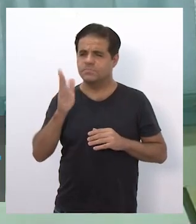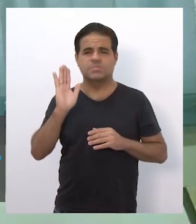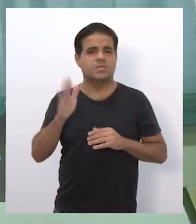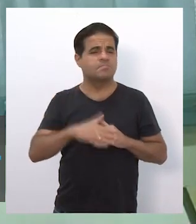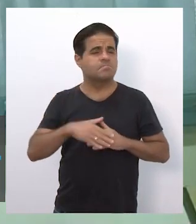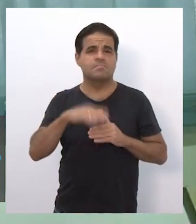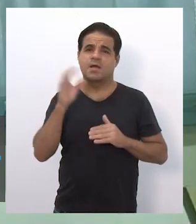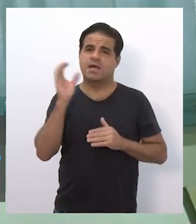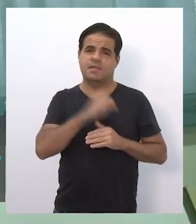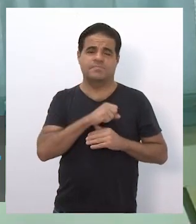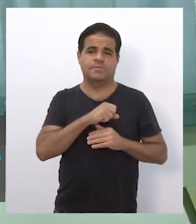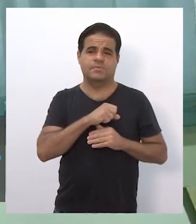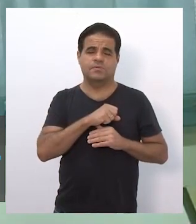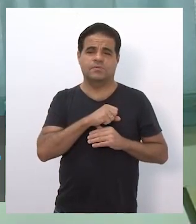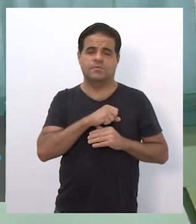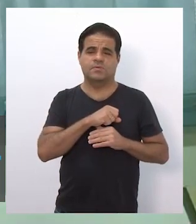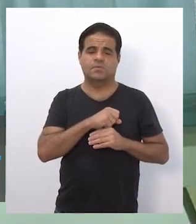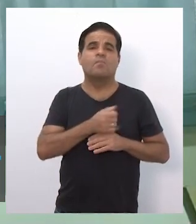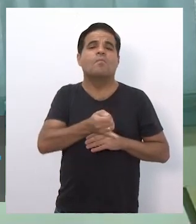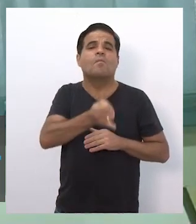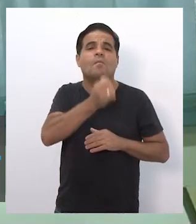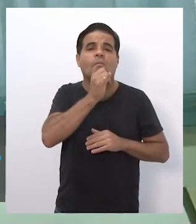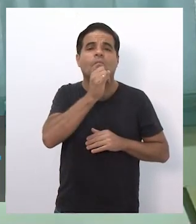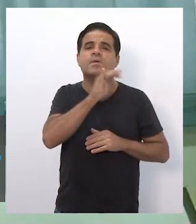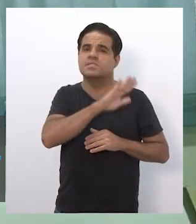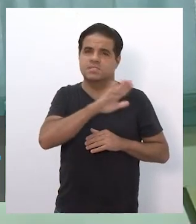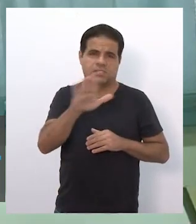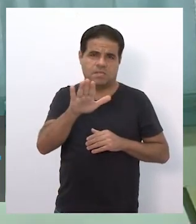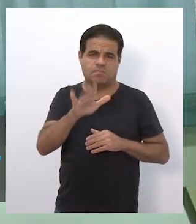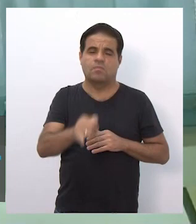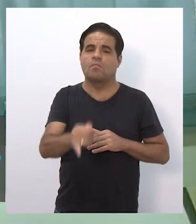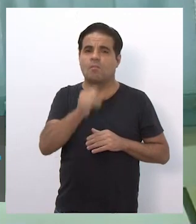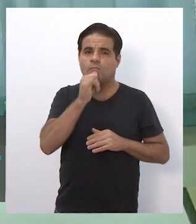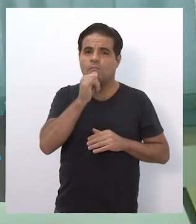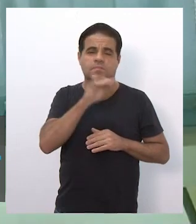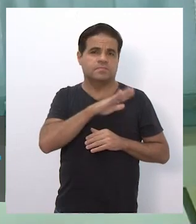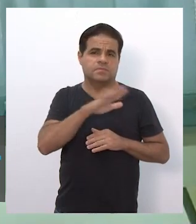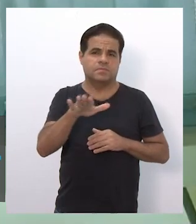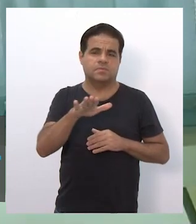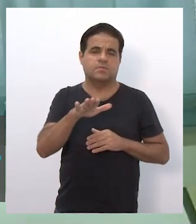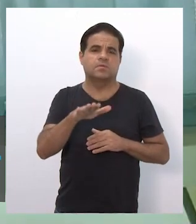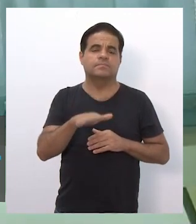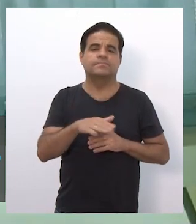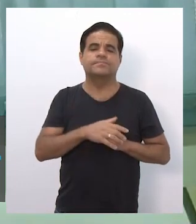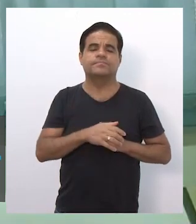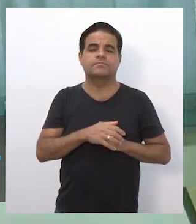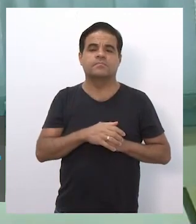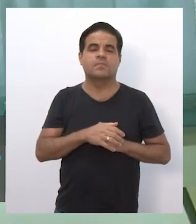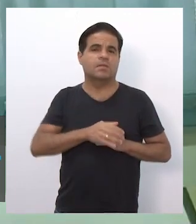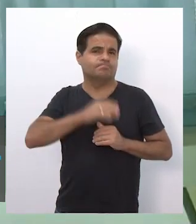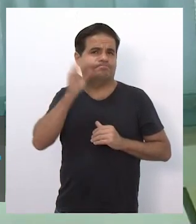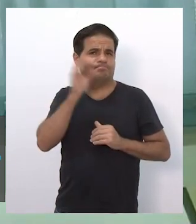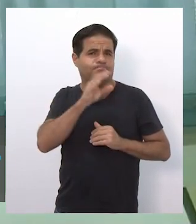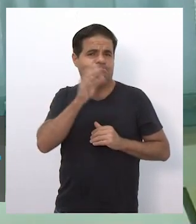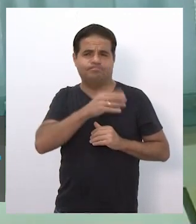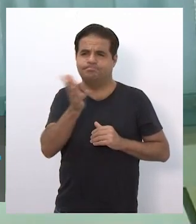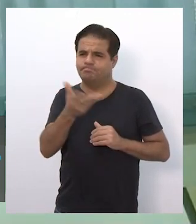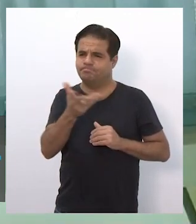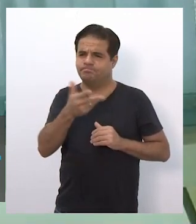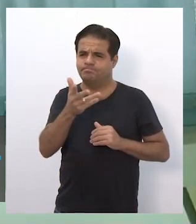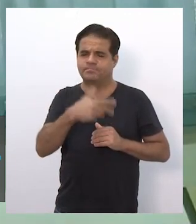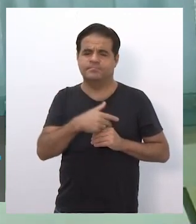muito maior. Olha, um exemplo, tá? Só como um exemplo de média. A velocidade